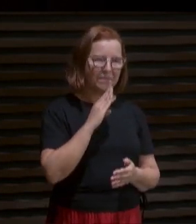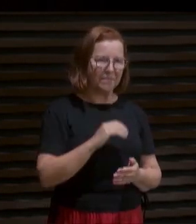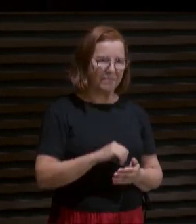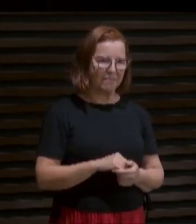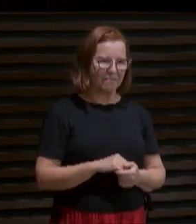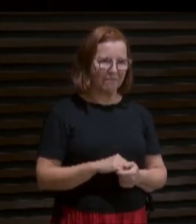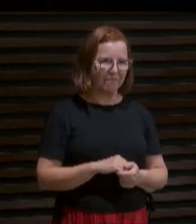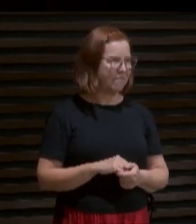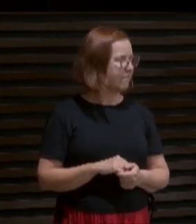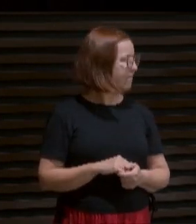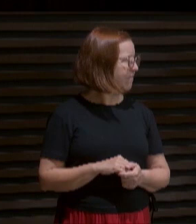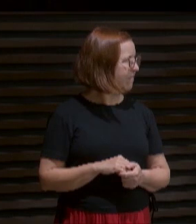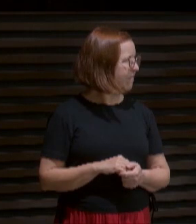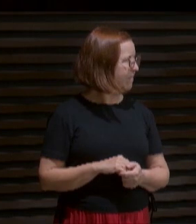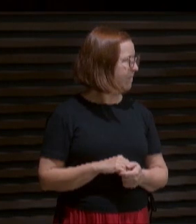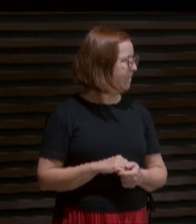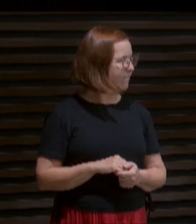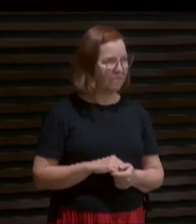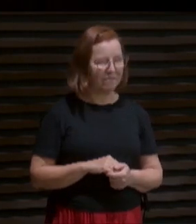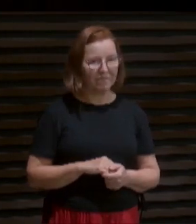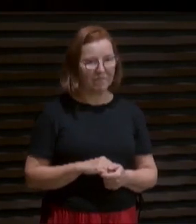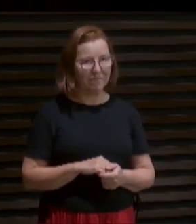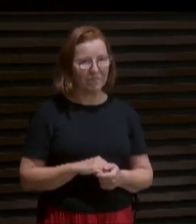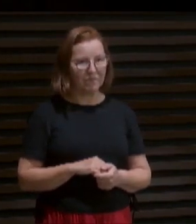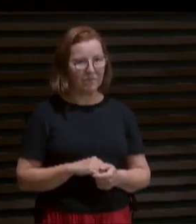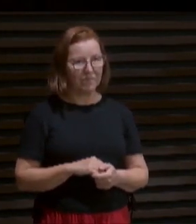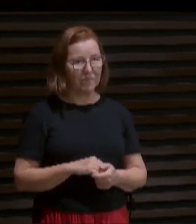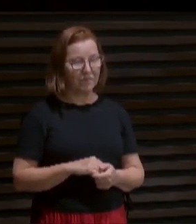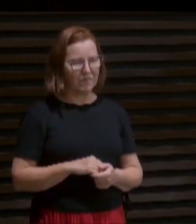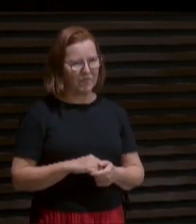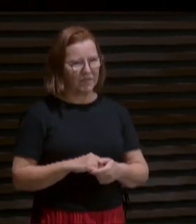Eu tive a oportunidade de conhecer um agrégé aqui no Brasil.